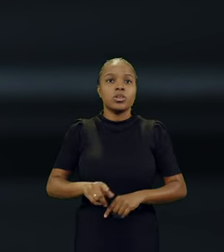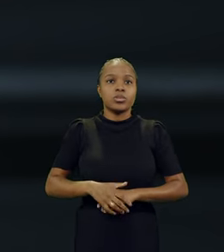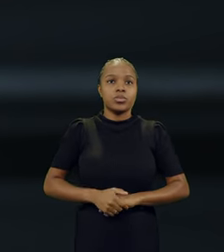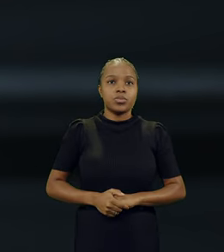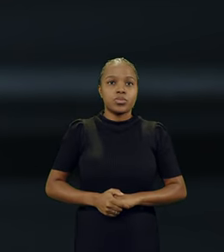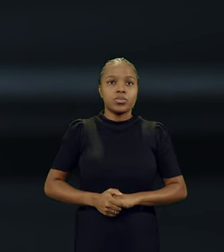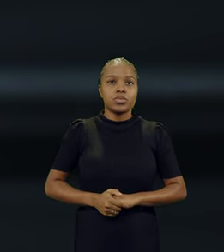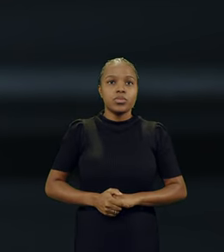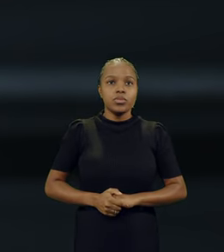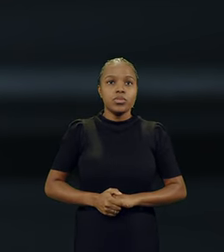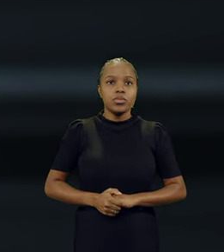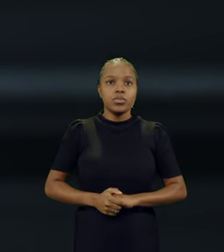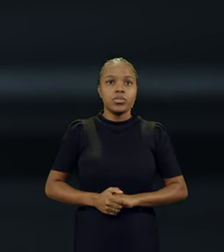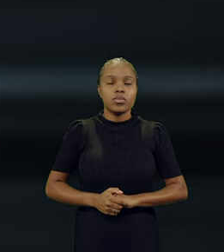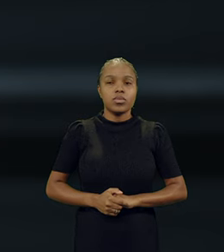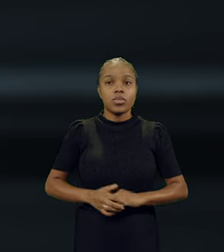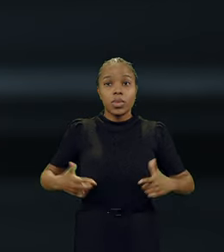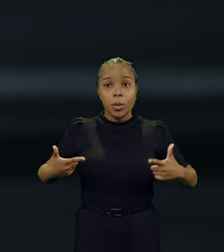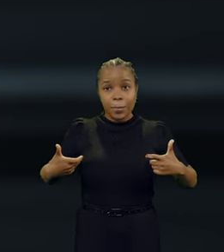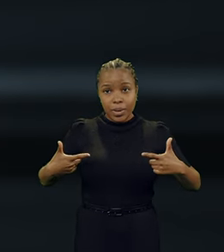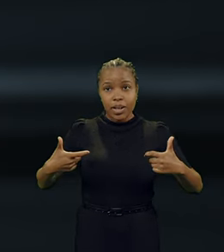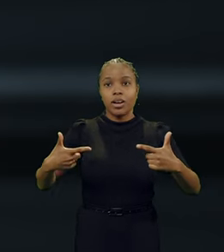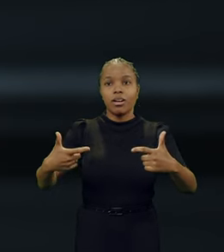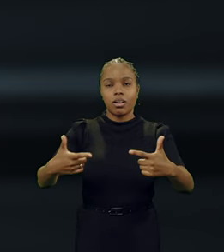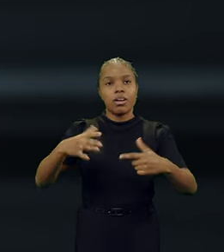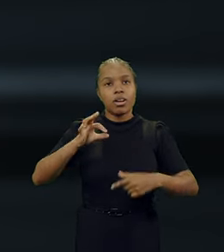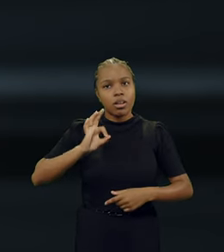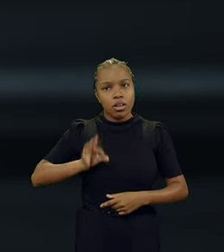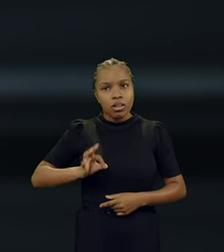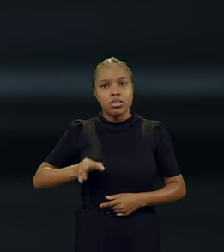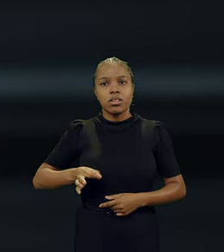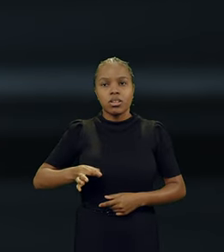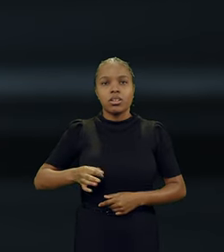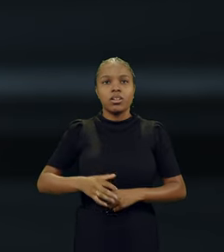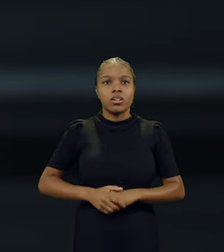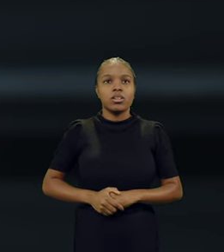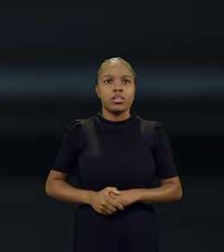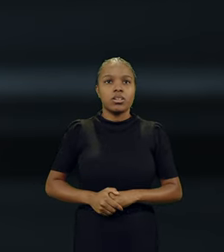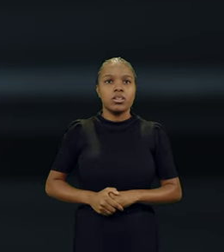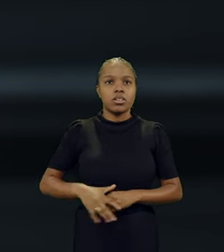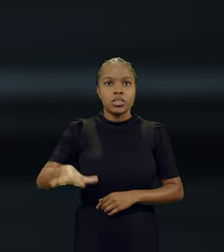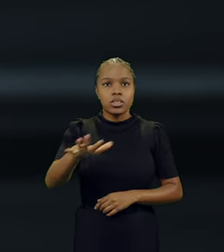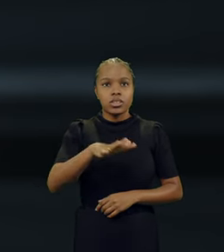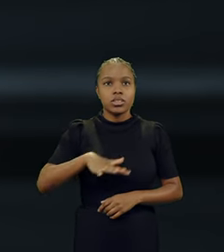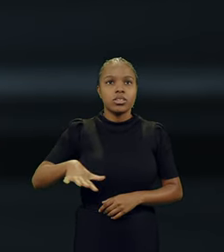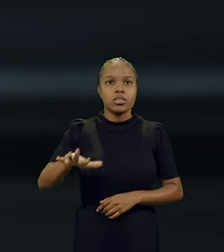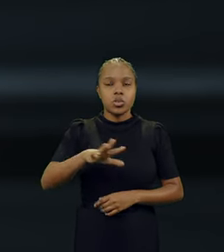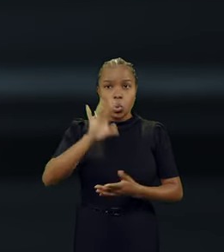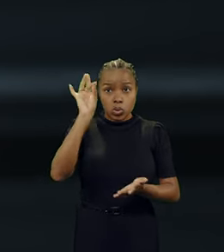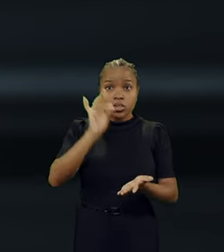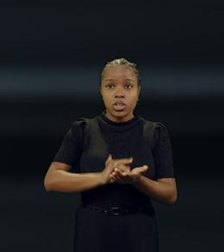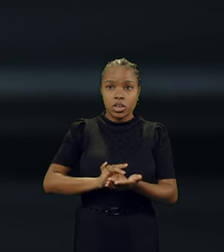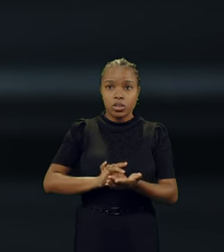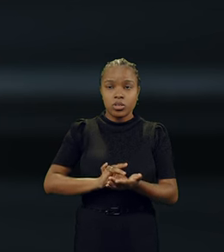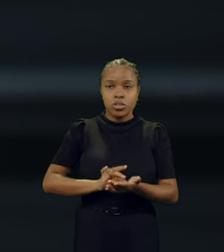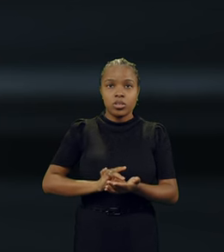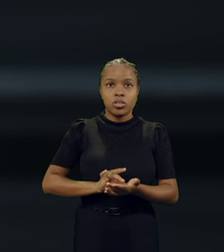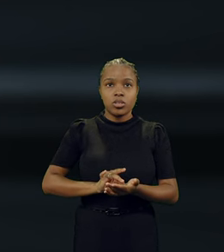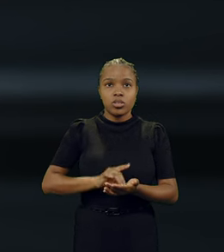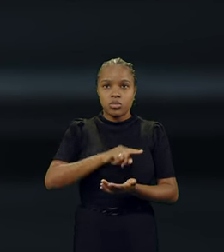Ser rei e não ter terra não é ser rei. Quando estou de acordo, levante a mão.